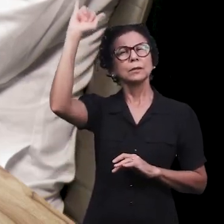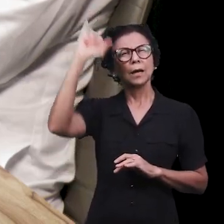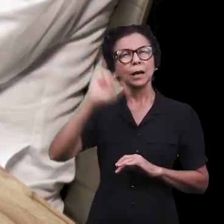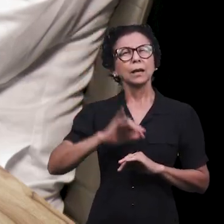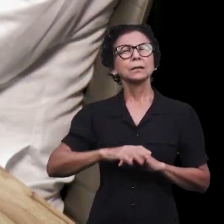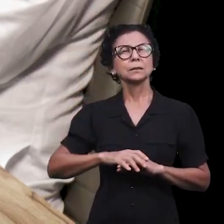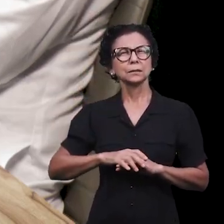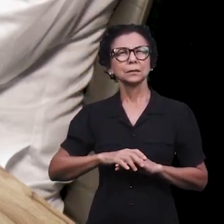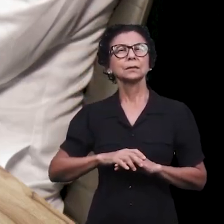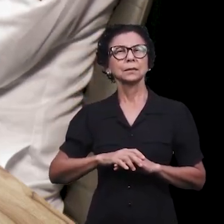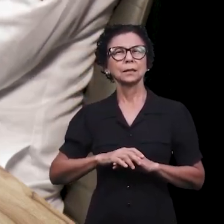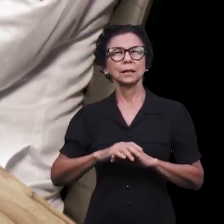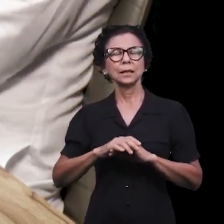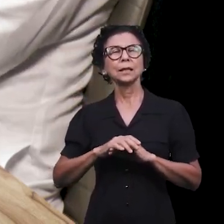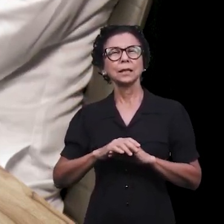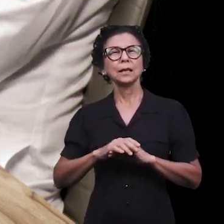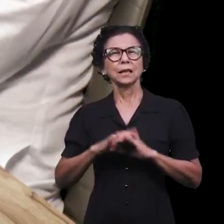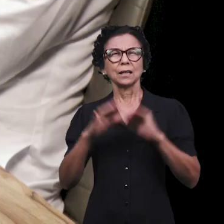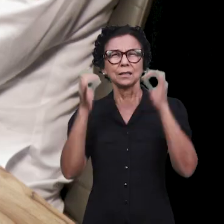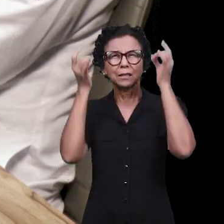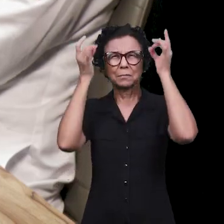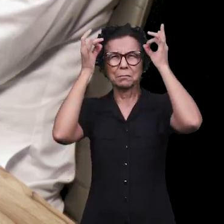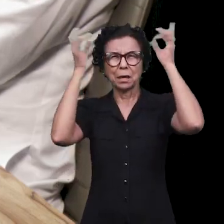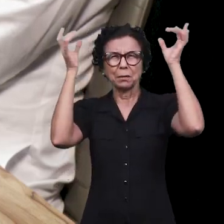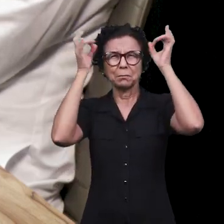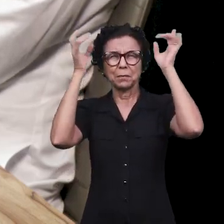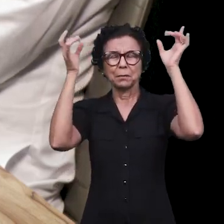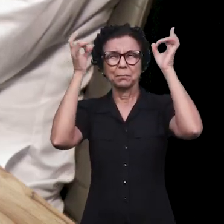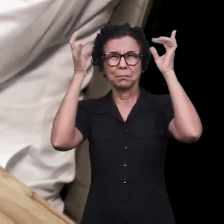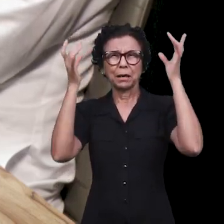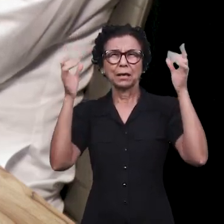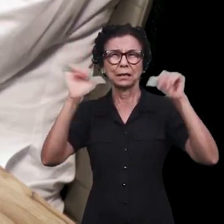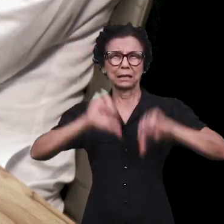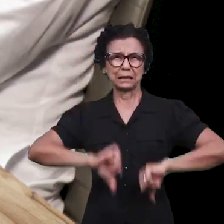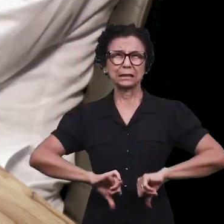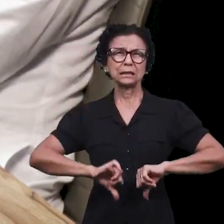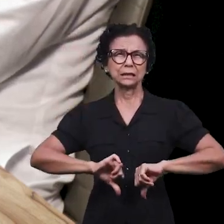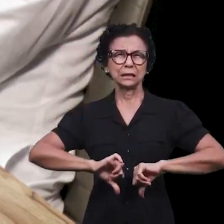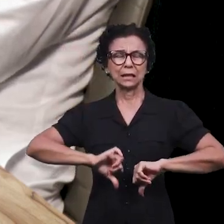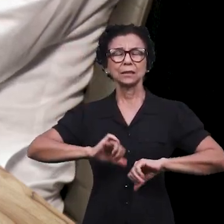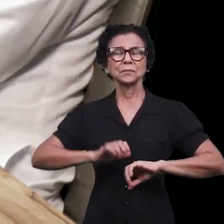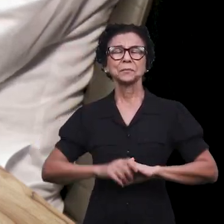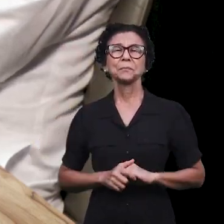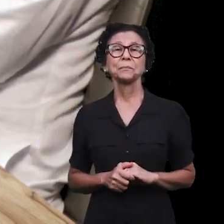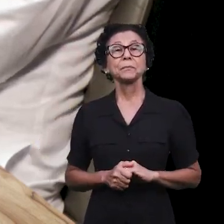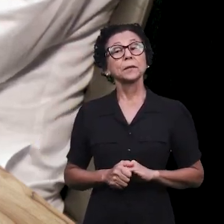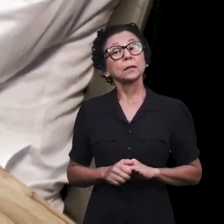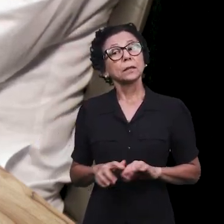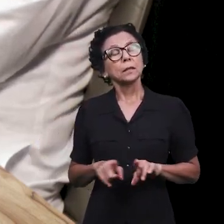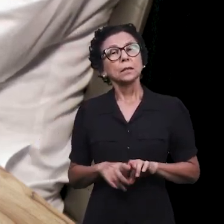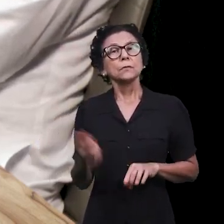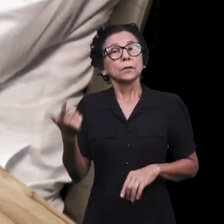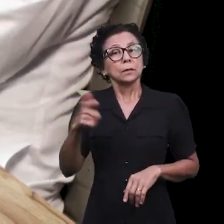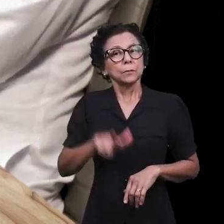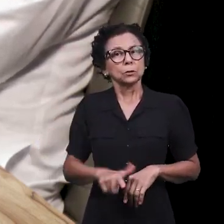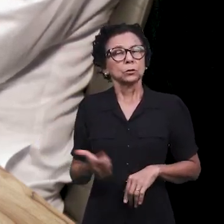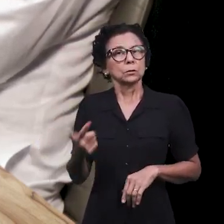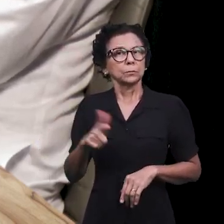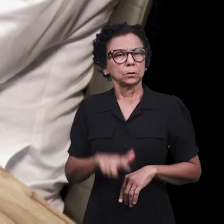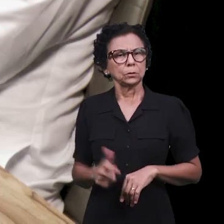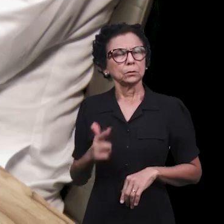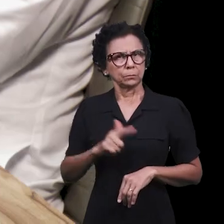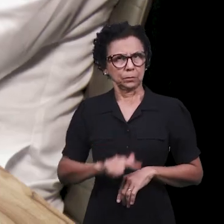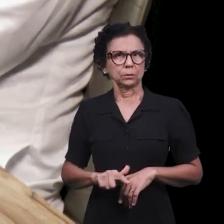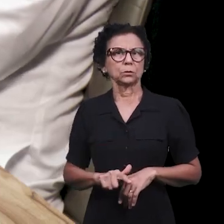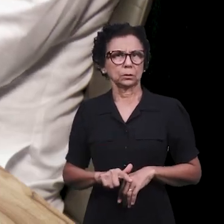interromper as crises durante as crises e principalmente impedir também a recorrência dessas crises.